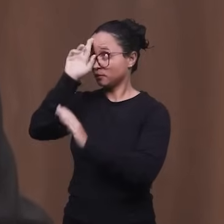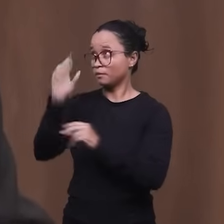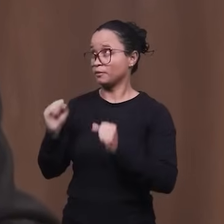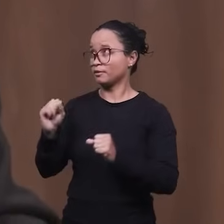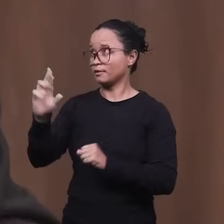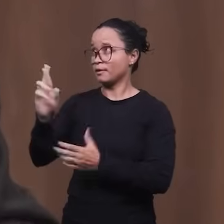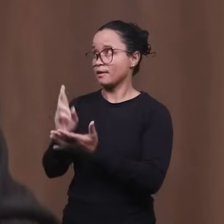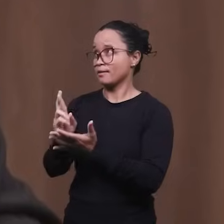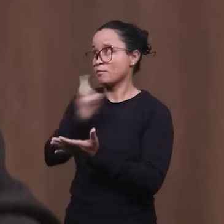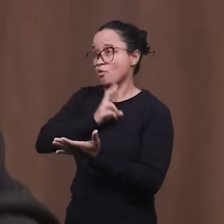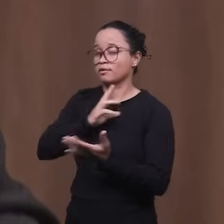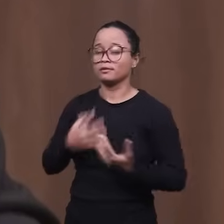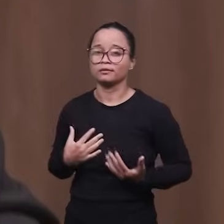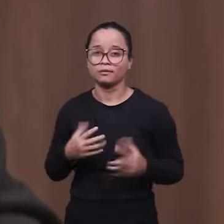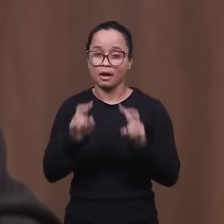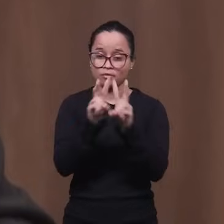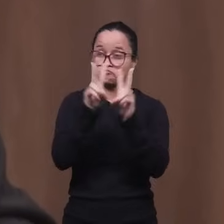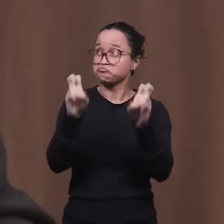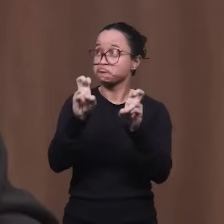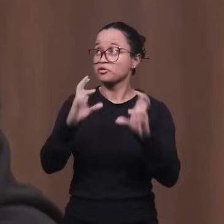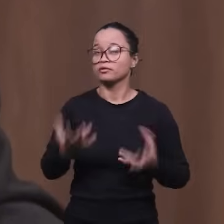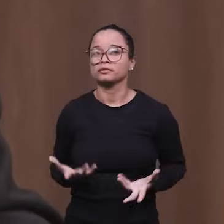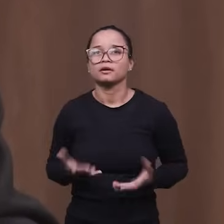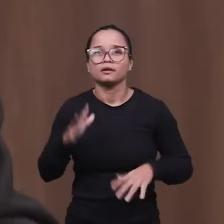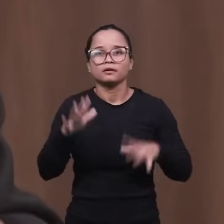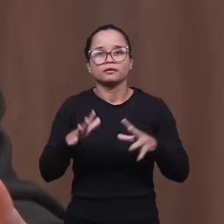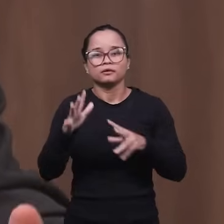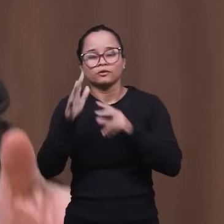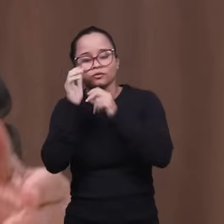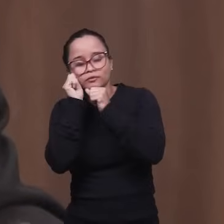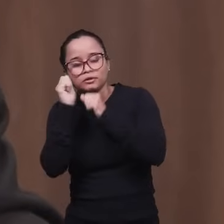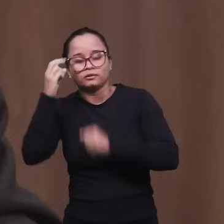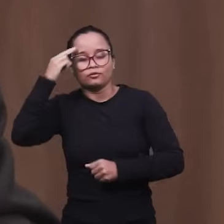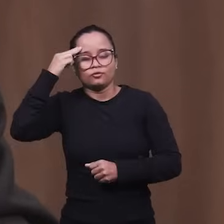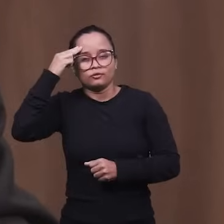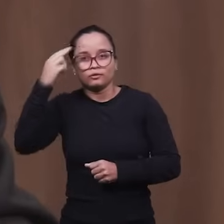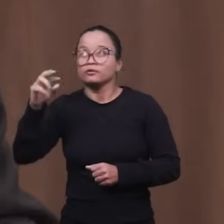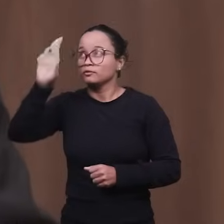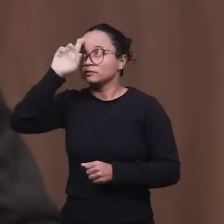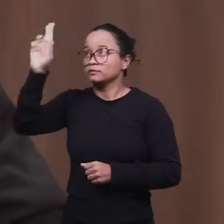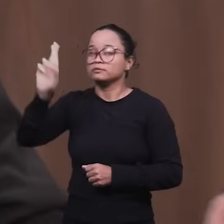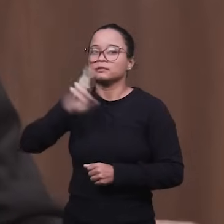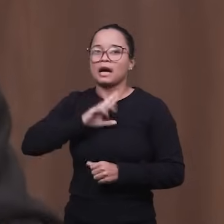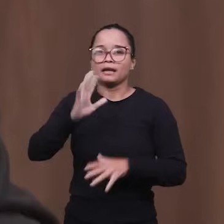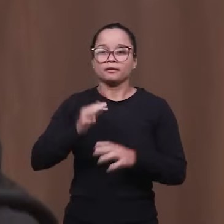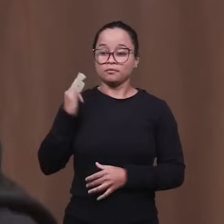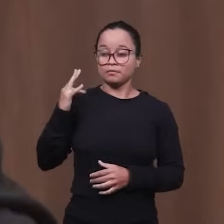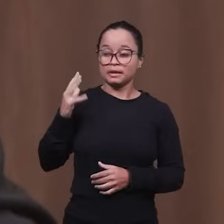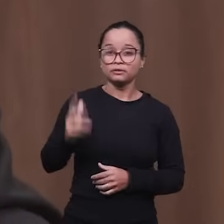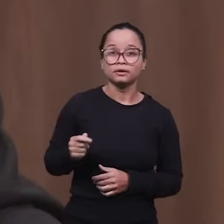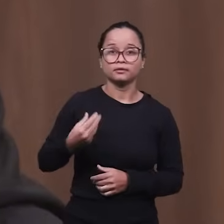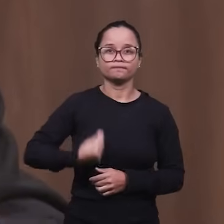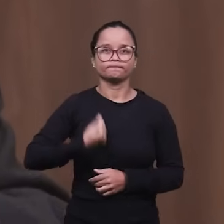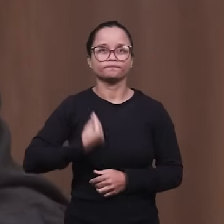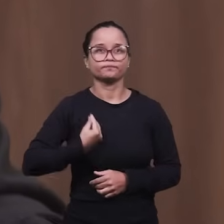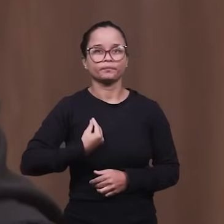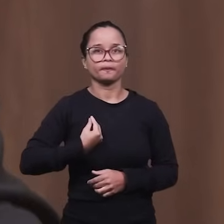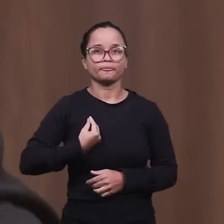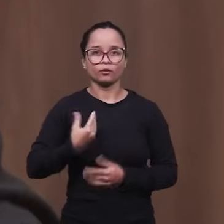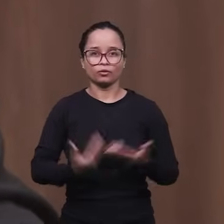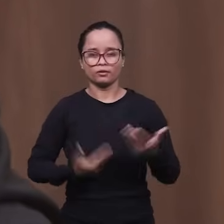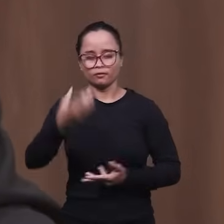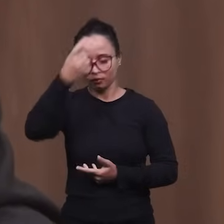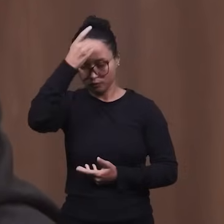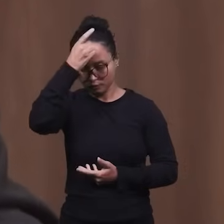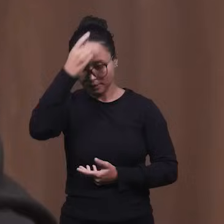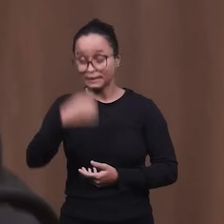o Senhor precisa de uma resposta para esse assunto. Às vezes nós dormimos e nos sonhos o Senhor nos dá uma resposta. Às vezes você vai na madrugada, o irmão teve um